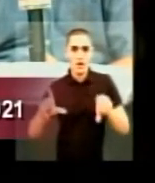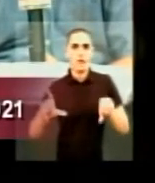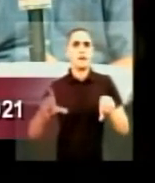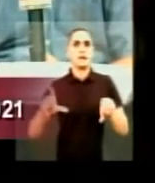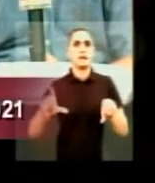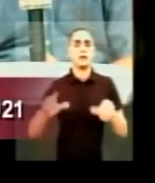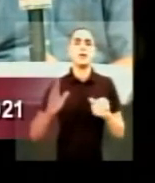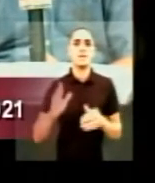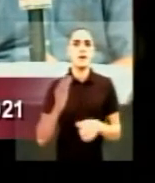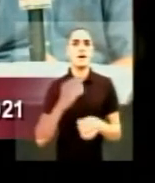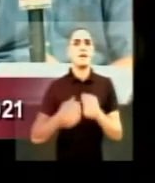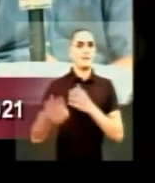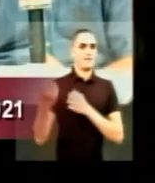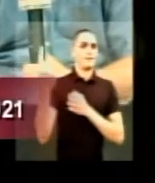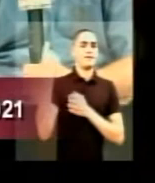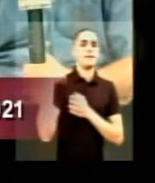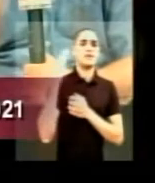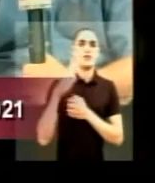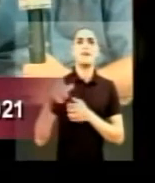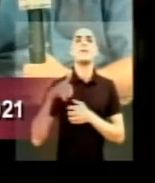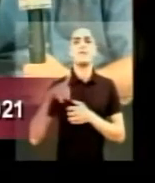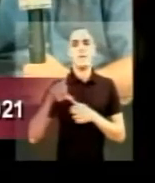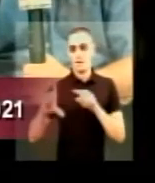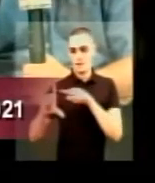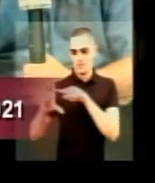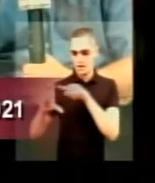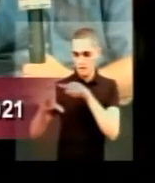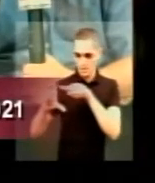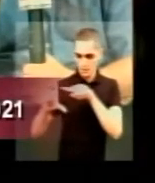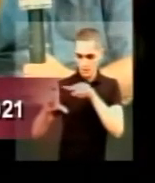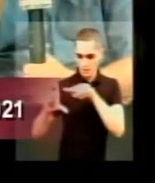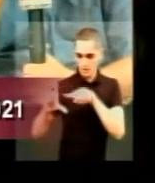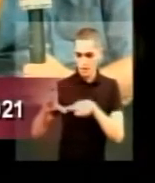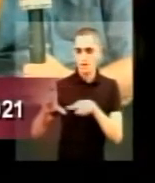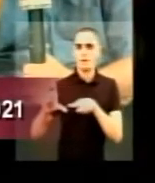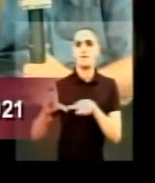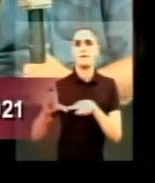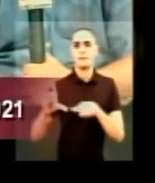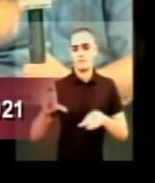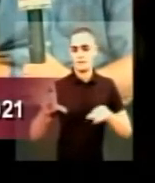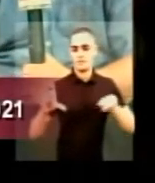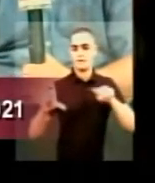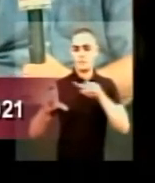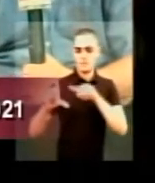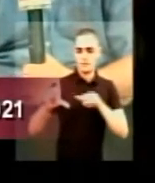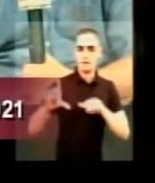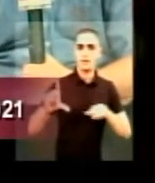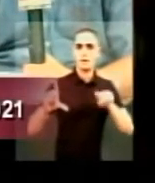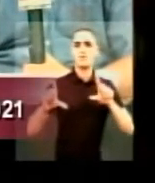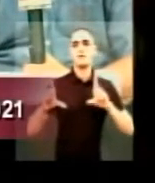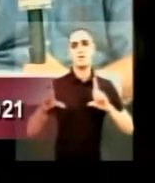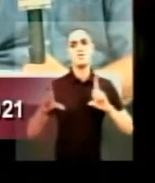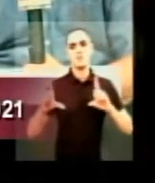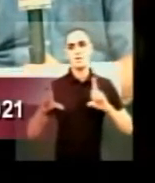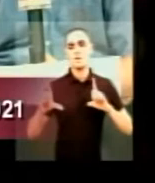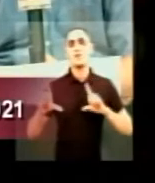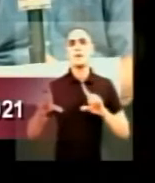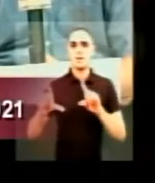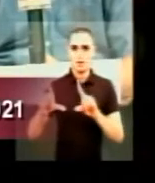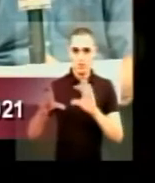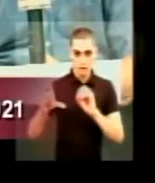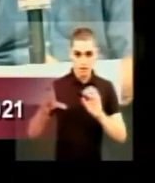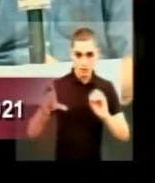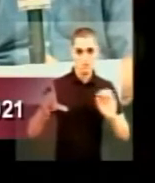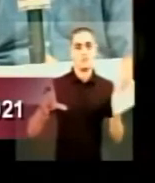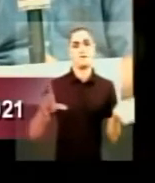a ter, lá no vale da curva, na parte mais deprimida aí desse gráfico, 100